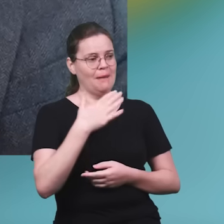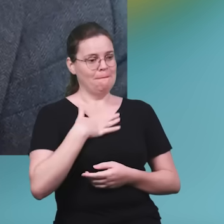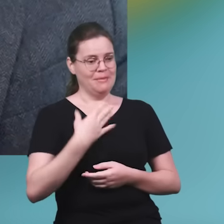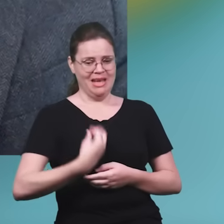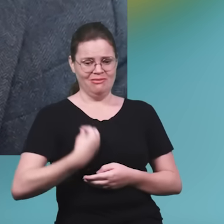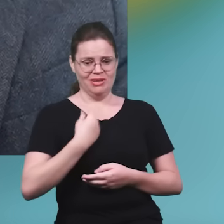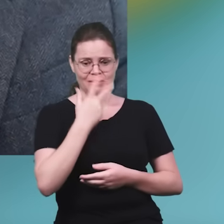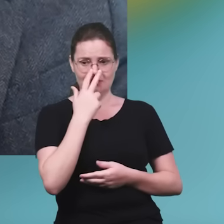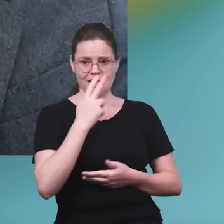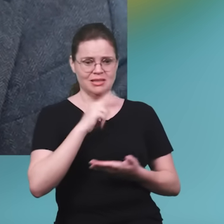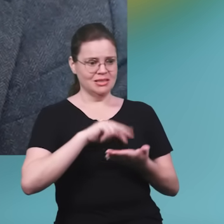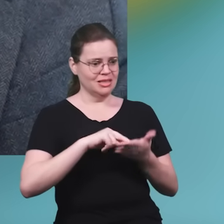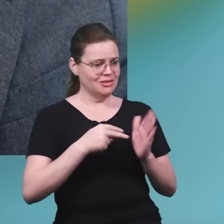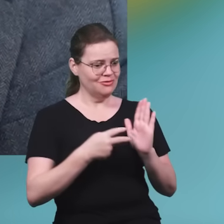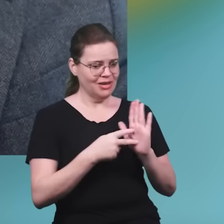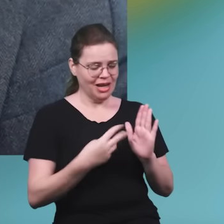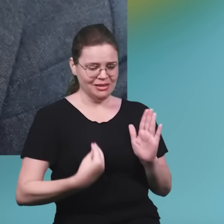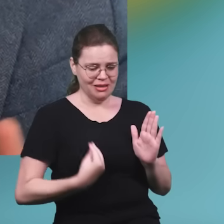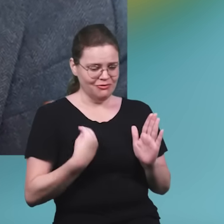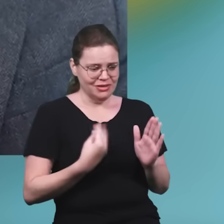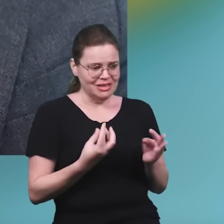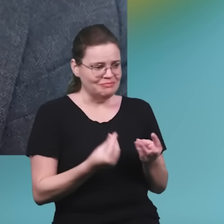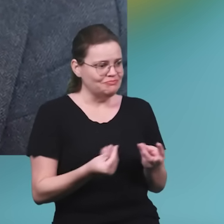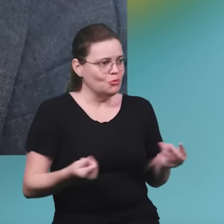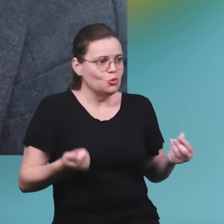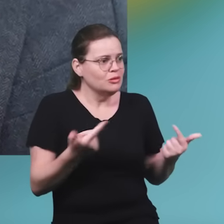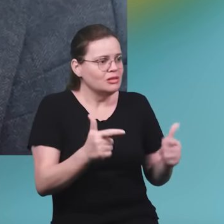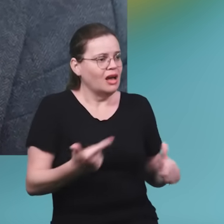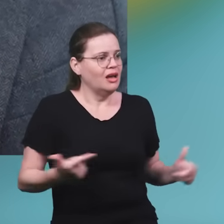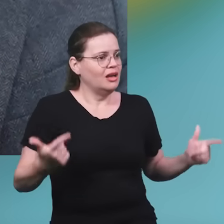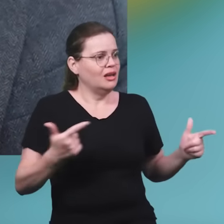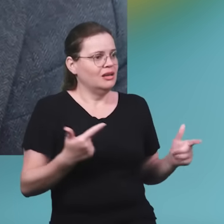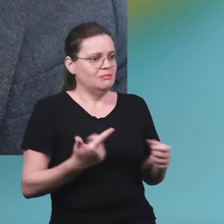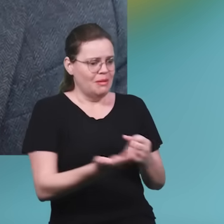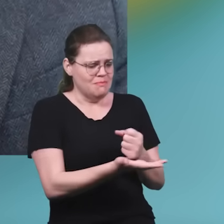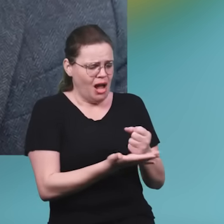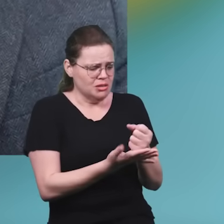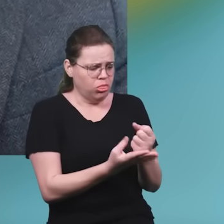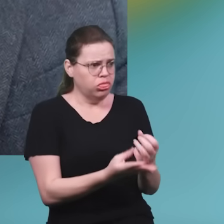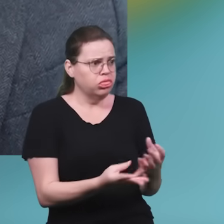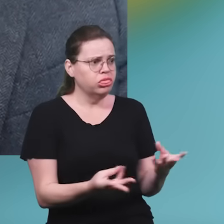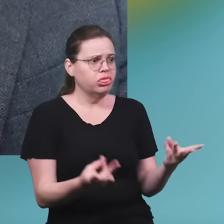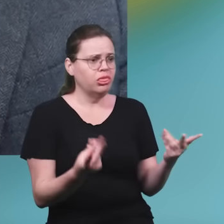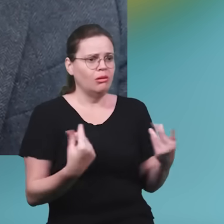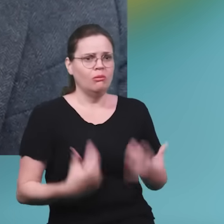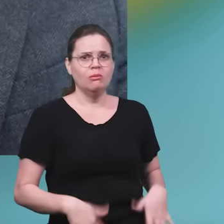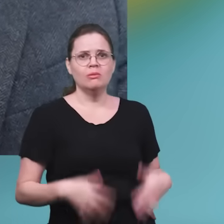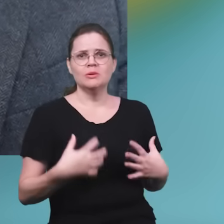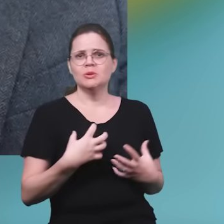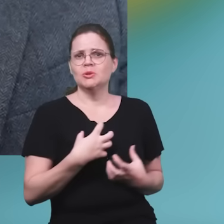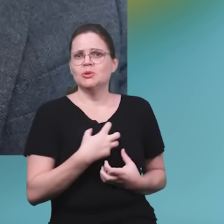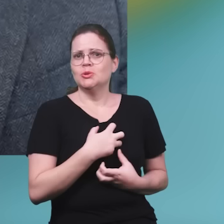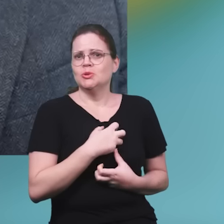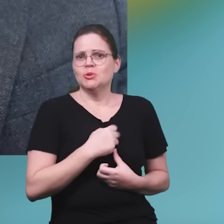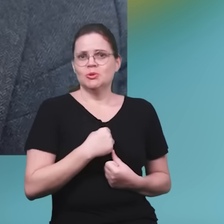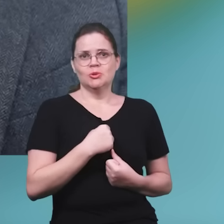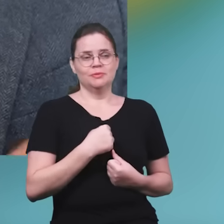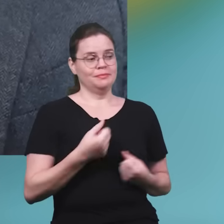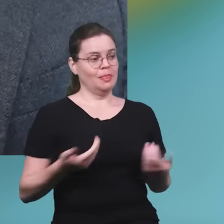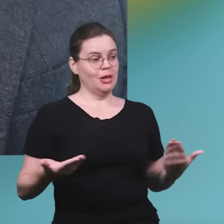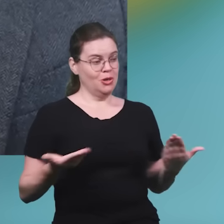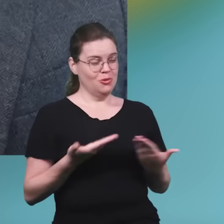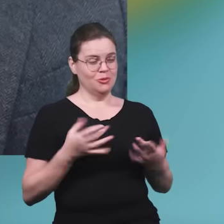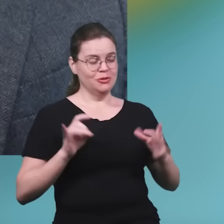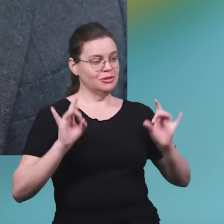minha estabilidade, eu perdi o meu chão. E até hoje eu estou muito aflito, e